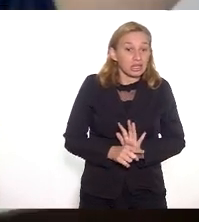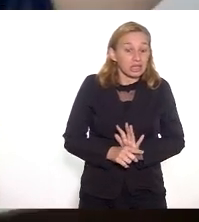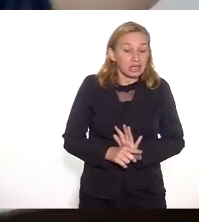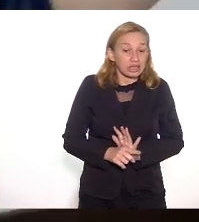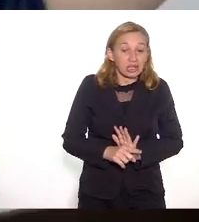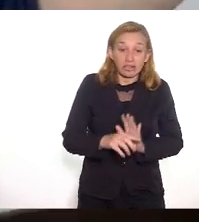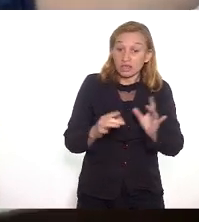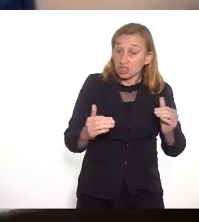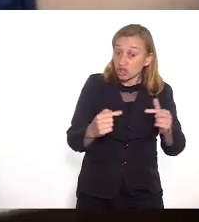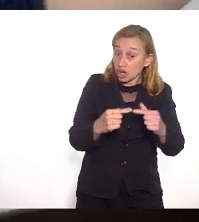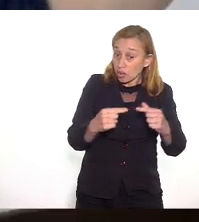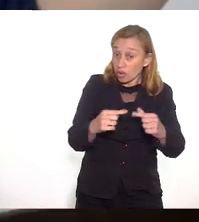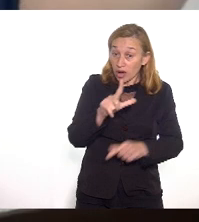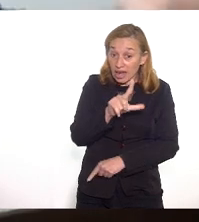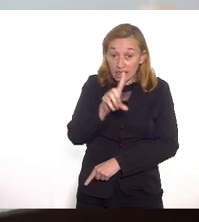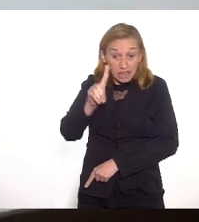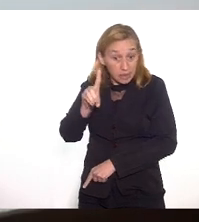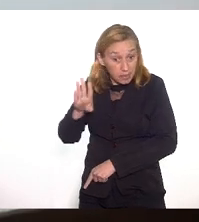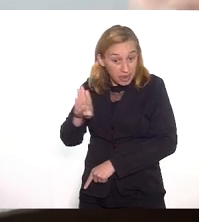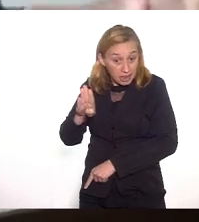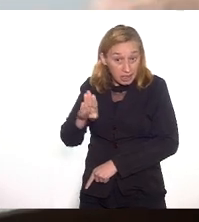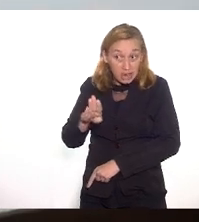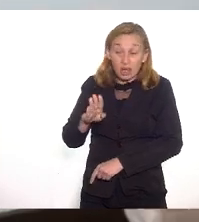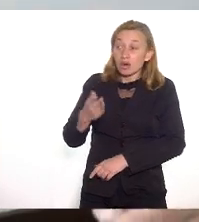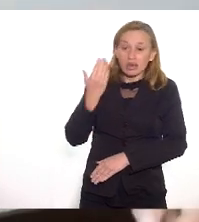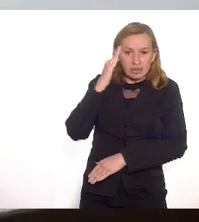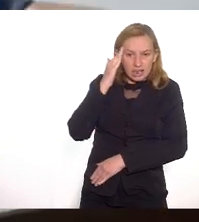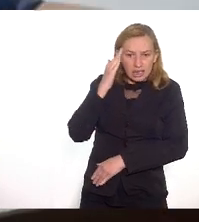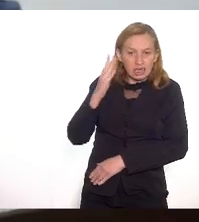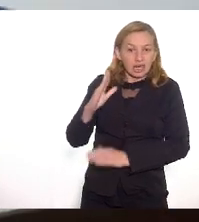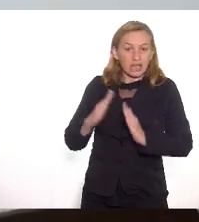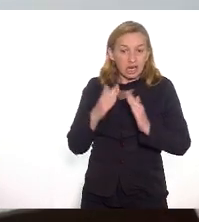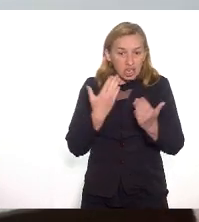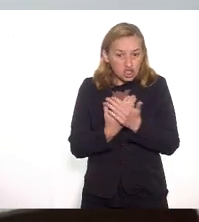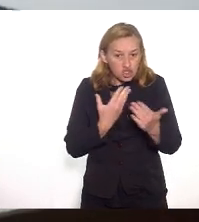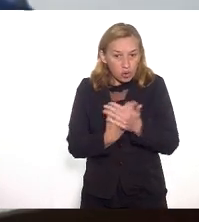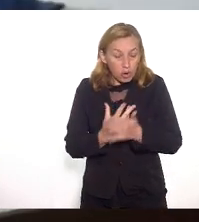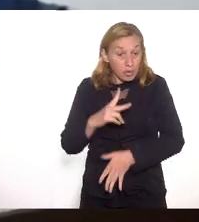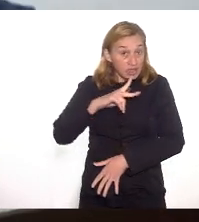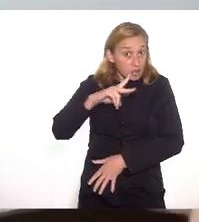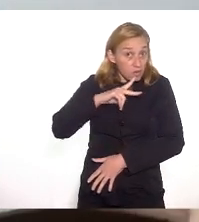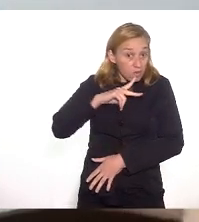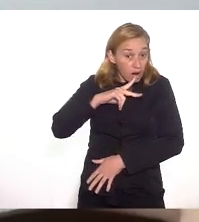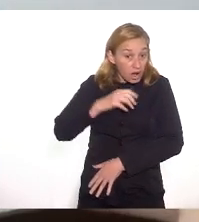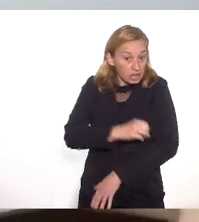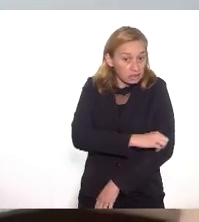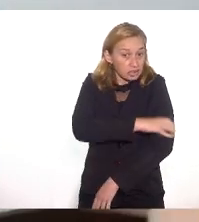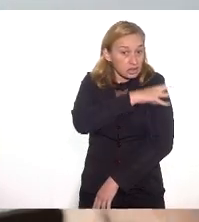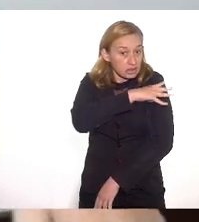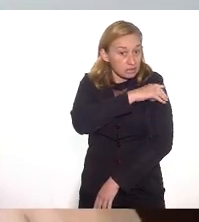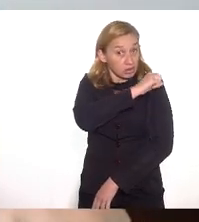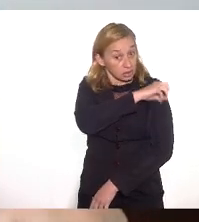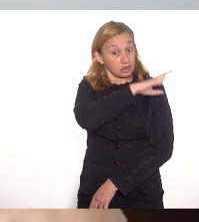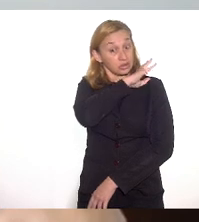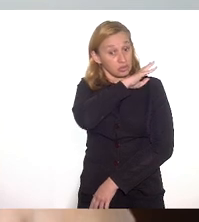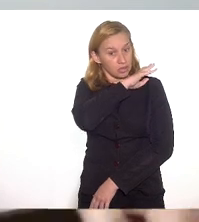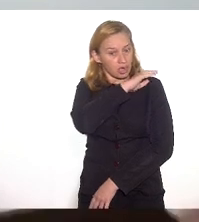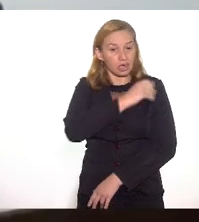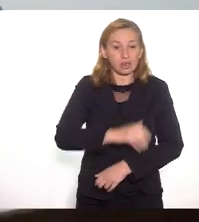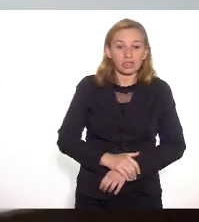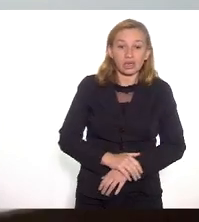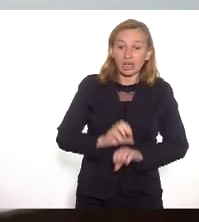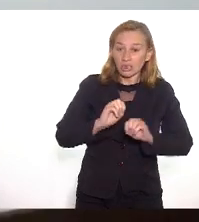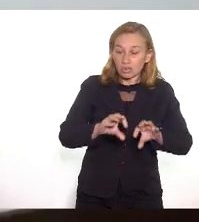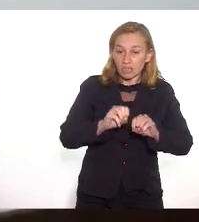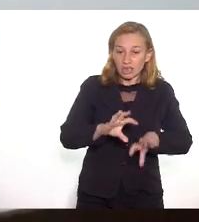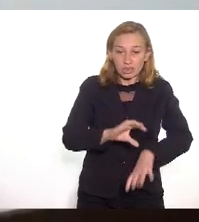sistema estadual de ensino compreende as escolas particulares de ensino fundamental e de ensino médio, que a de educação infantil são os